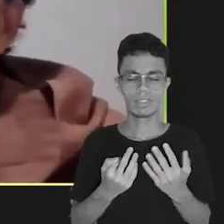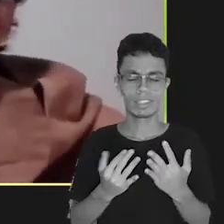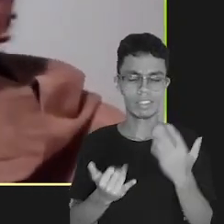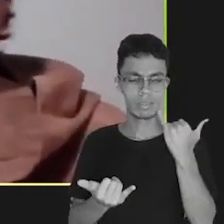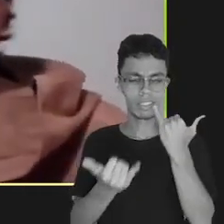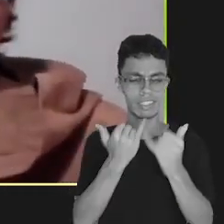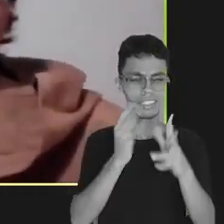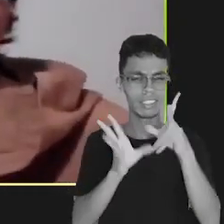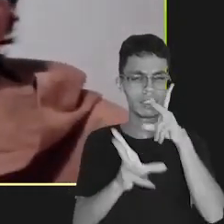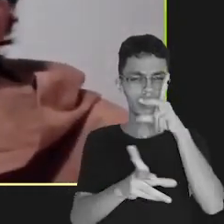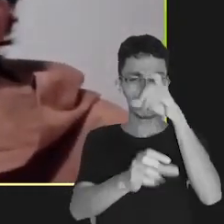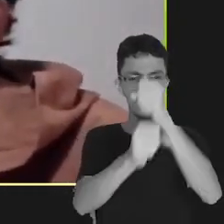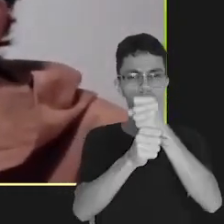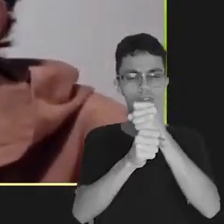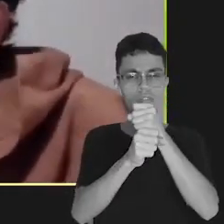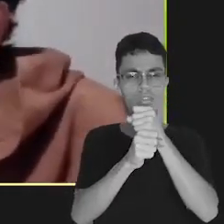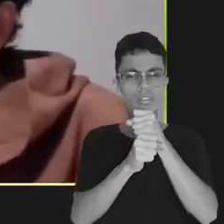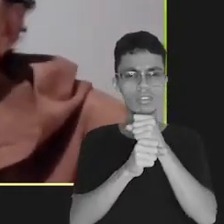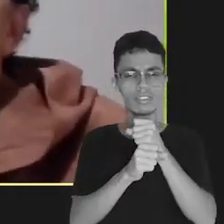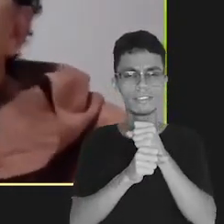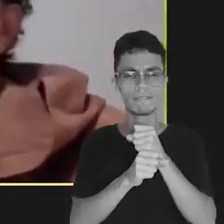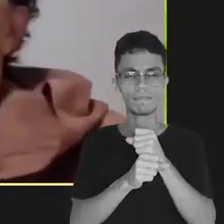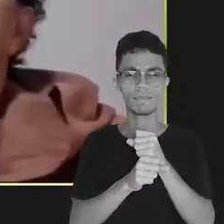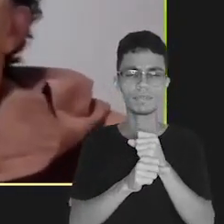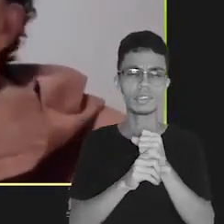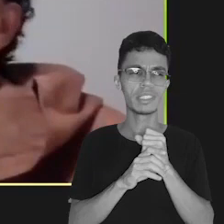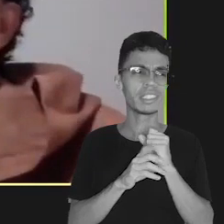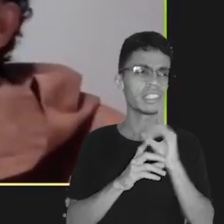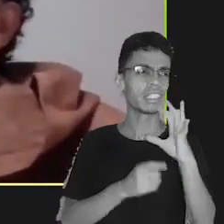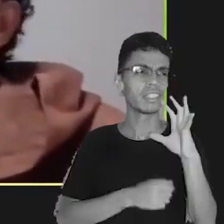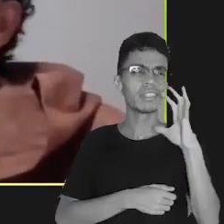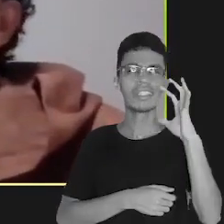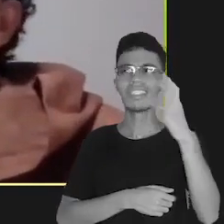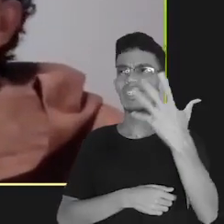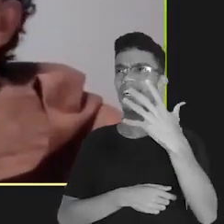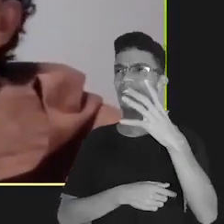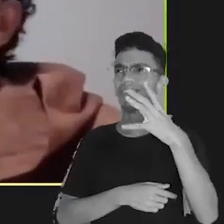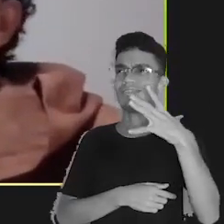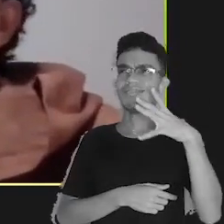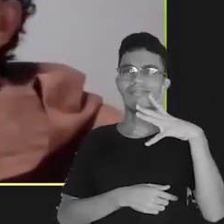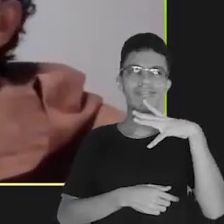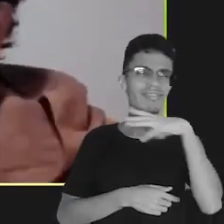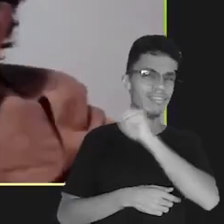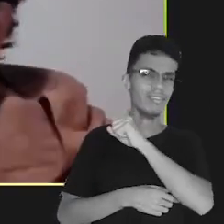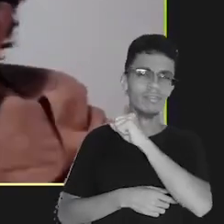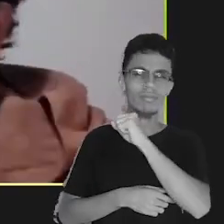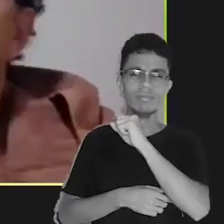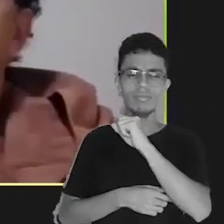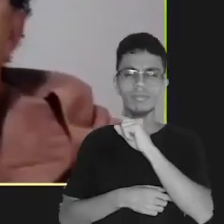parecia muito forte. E tudo acontecia tão depressa,